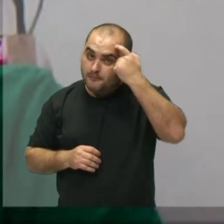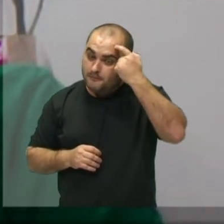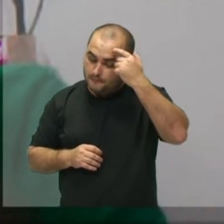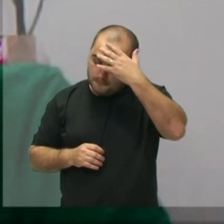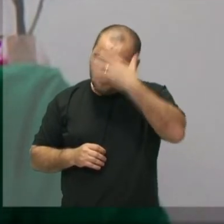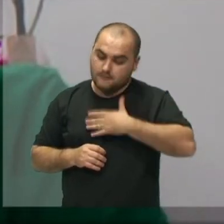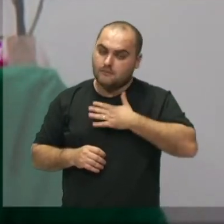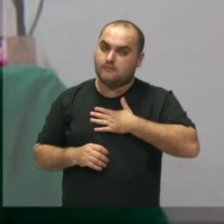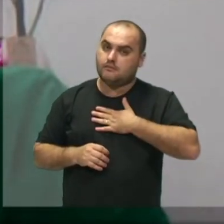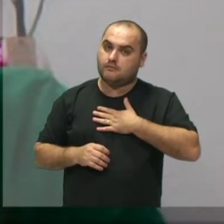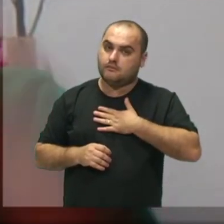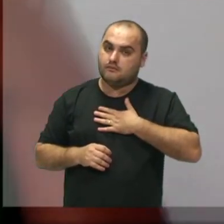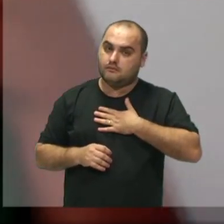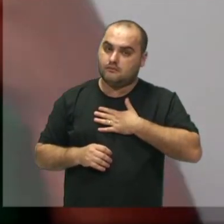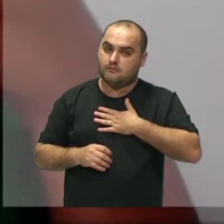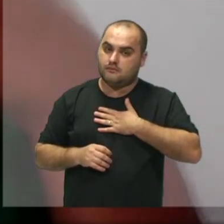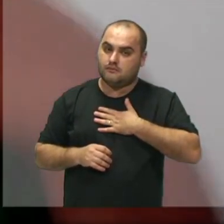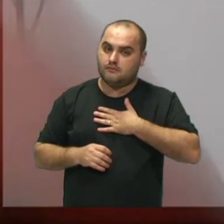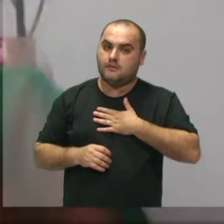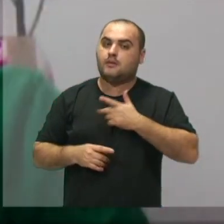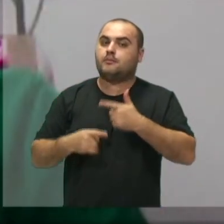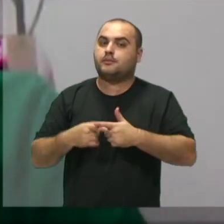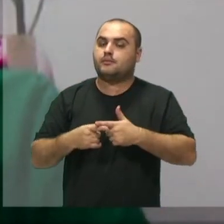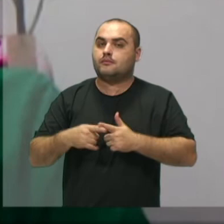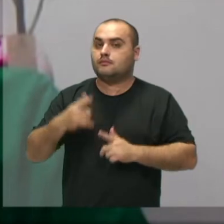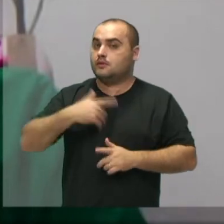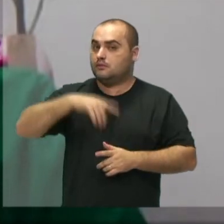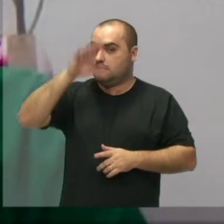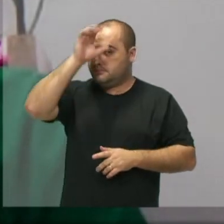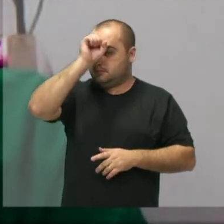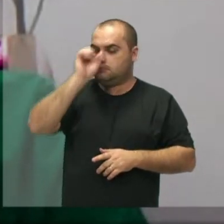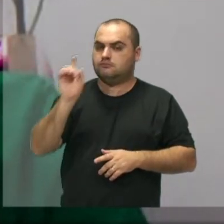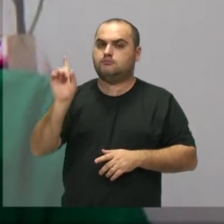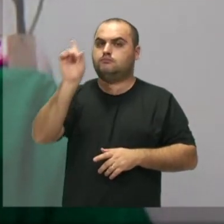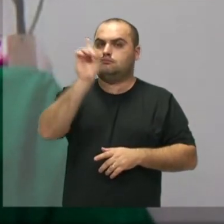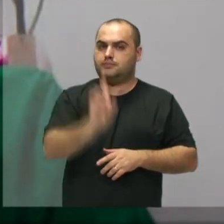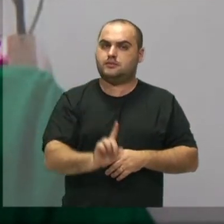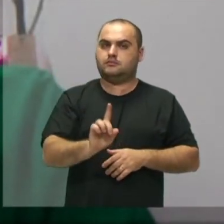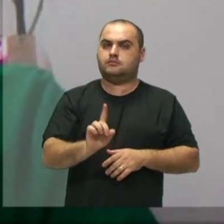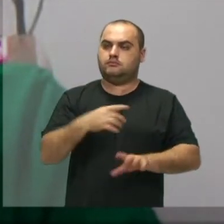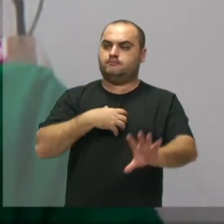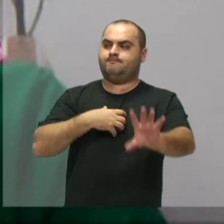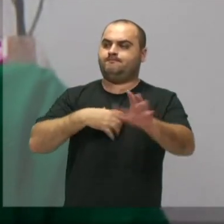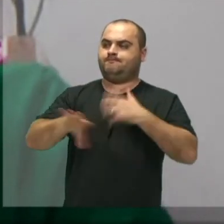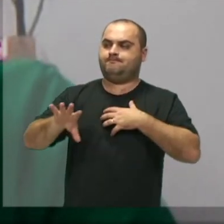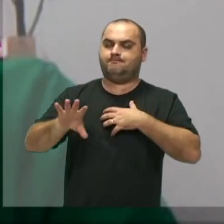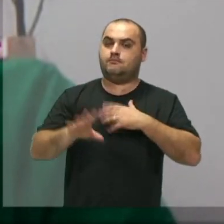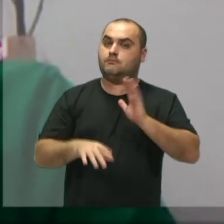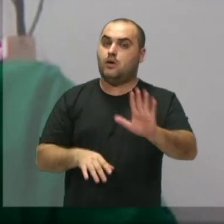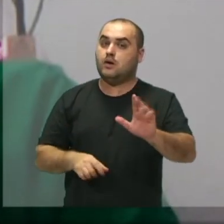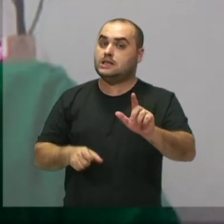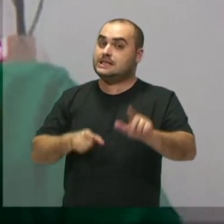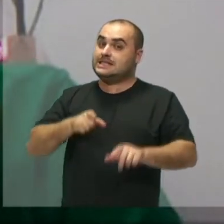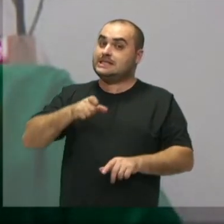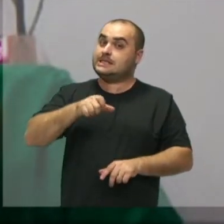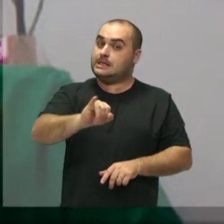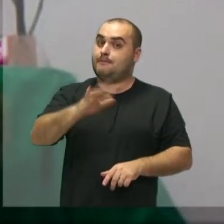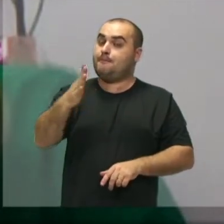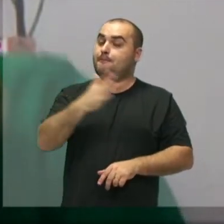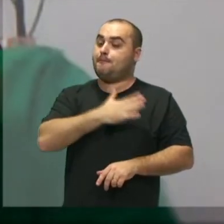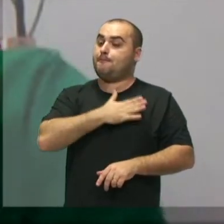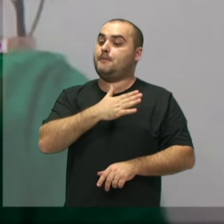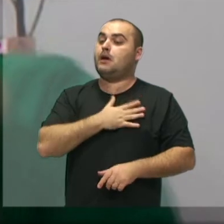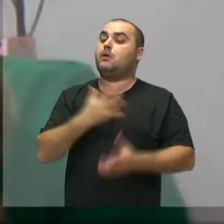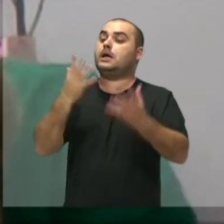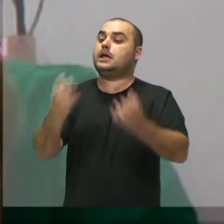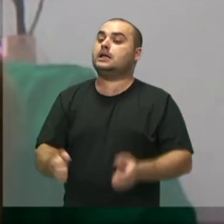Que por eu aprender a me colocar no lugar do outro, eu sempre digo, se fosse meu, eu queria que fosse assim.